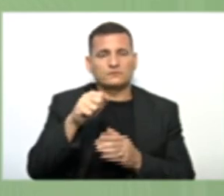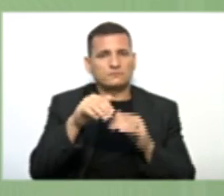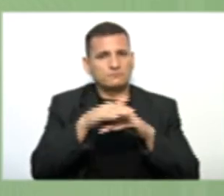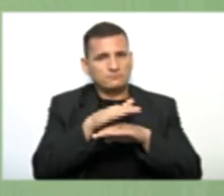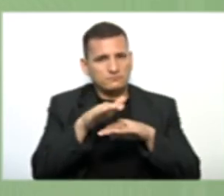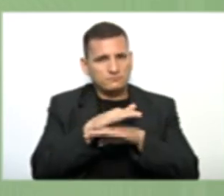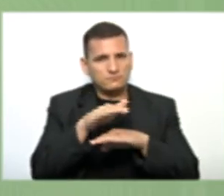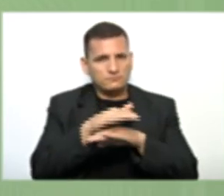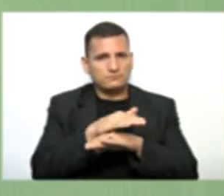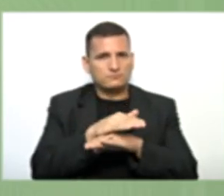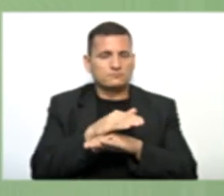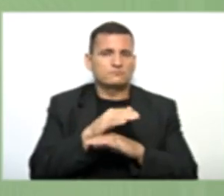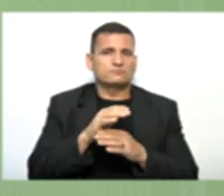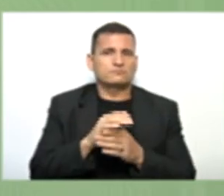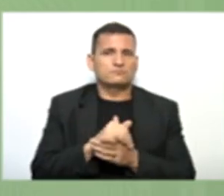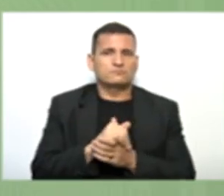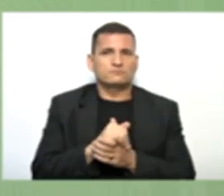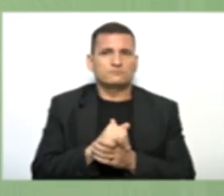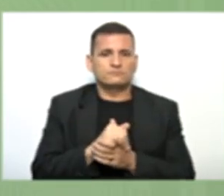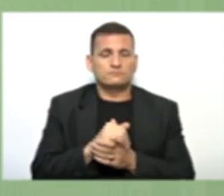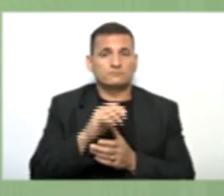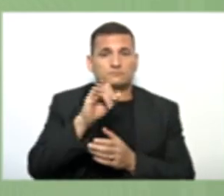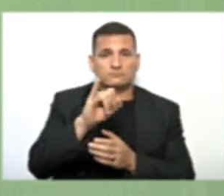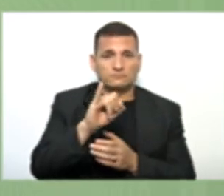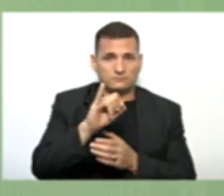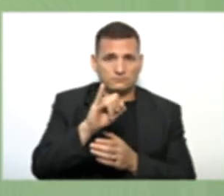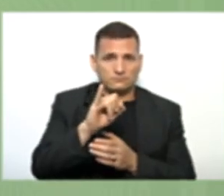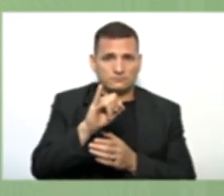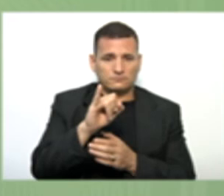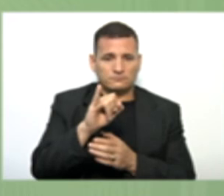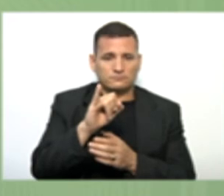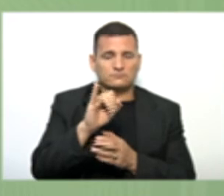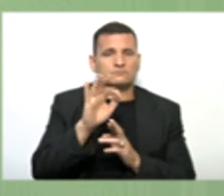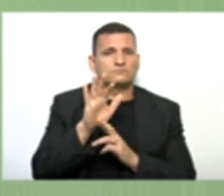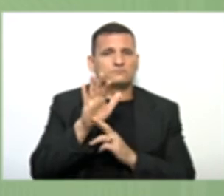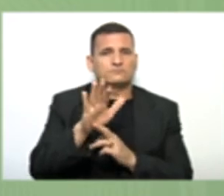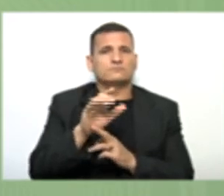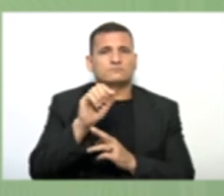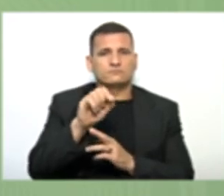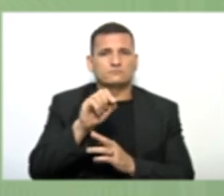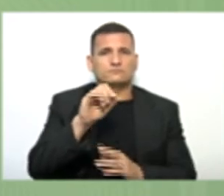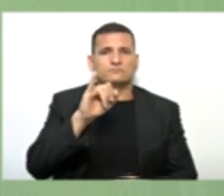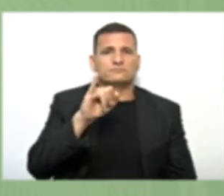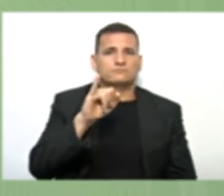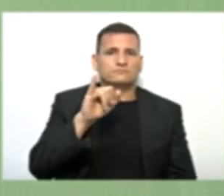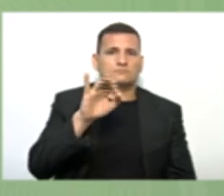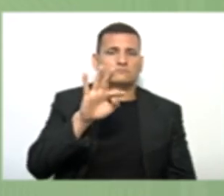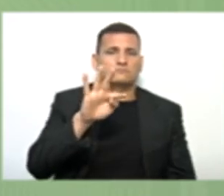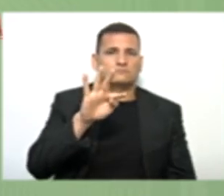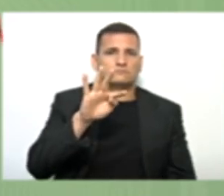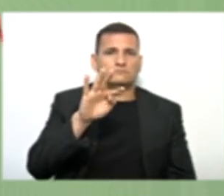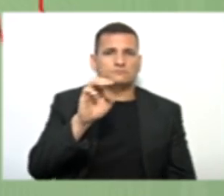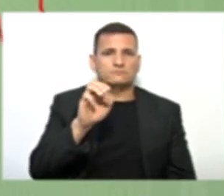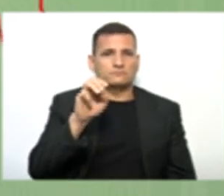gente. E vai ser dessa forma. E o i representa item, tá?